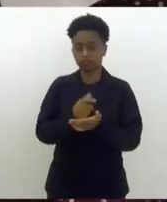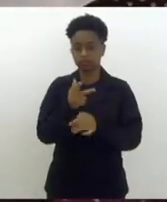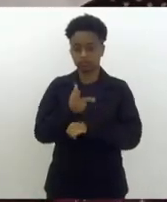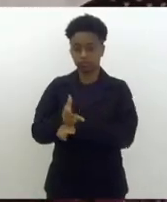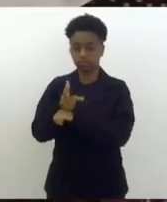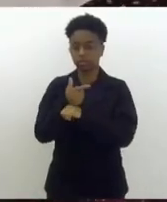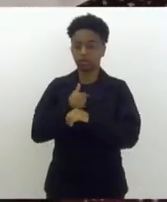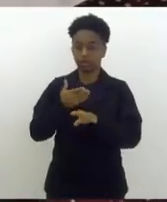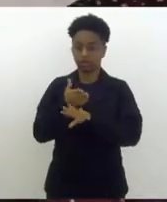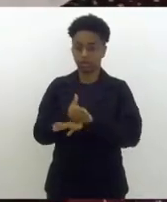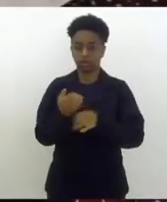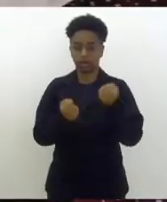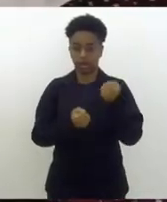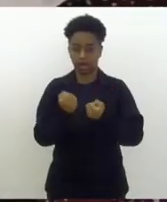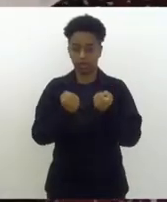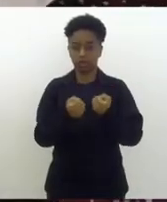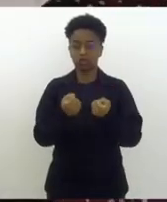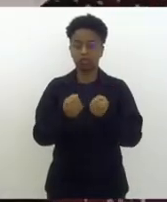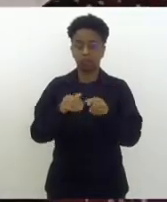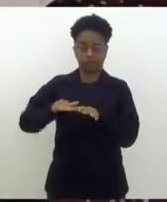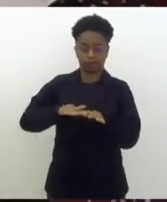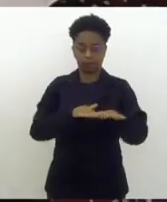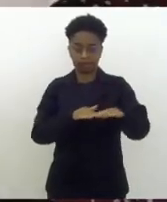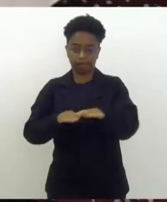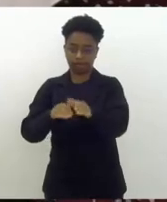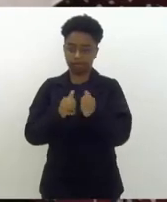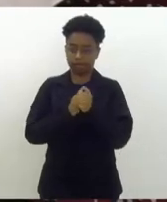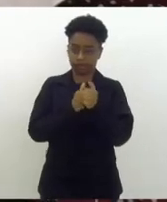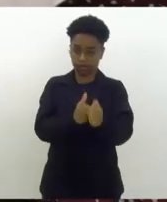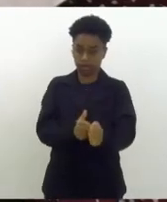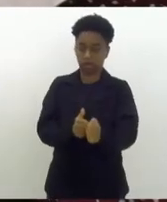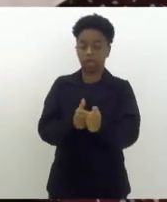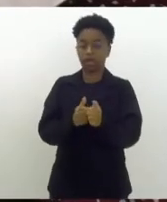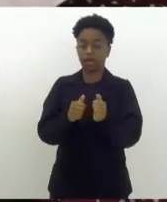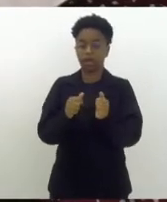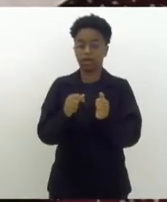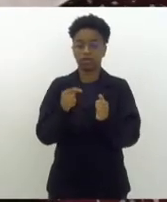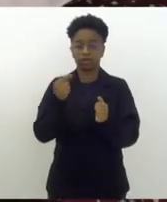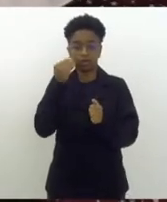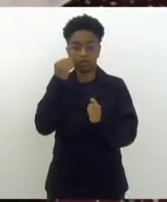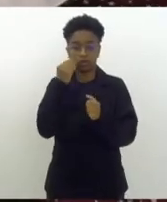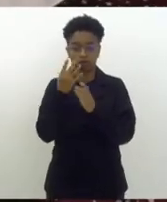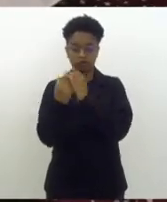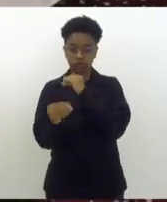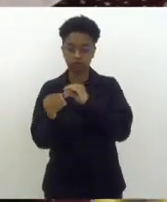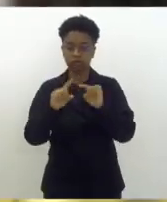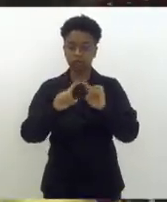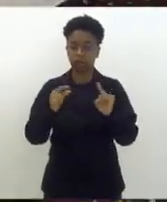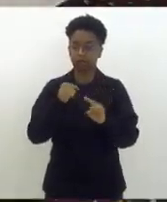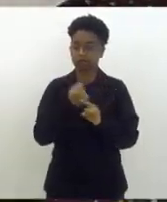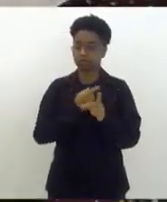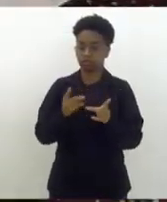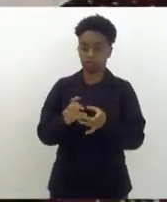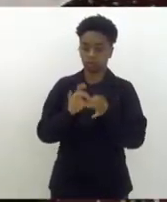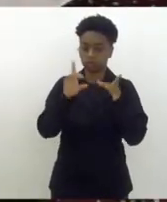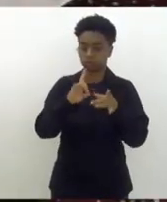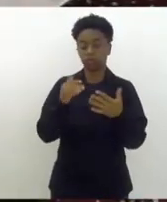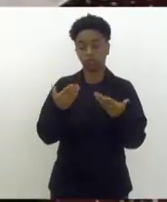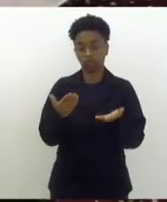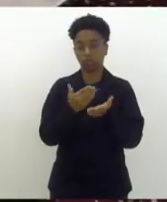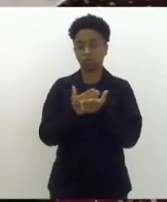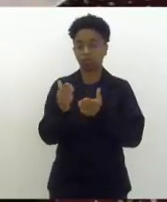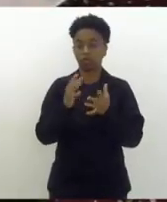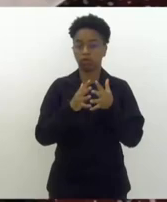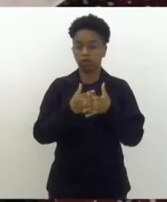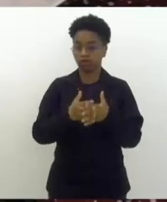fui atrás dele ele tentou invadir pelo canteiro meu carro não me permitiu que ele evadisse e ali começou uma confusão porque